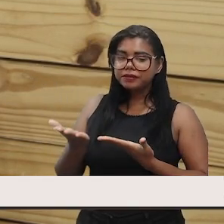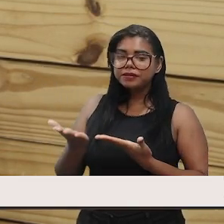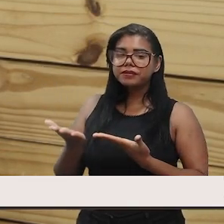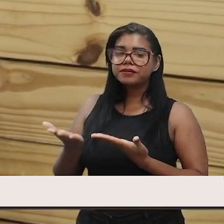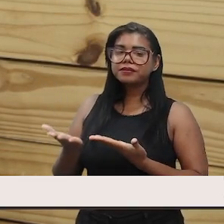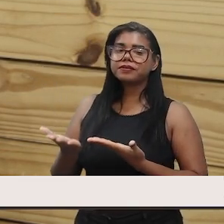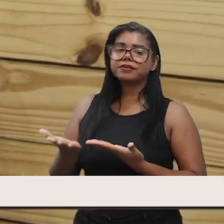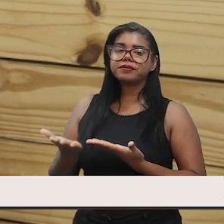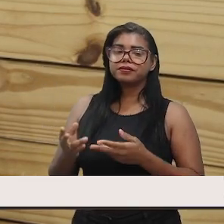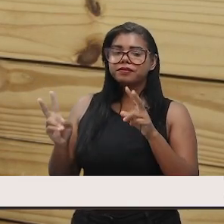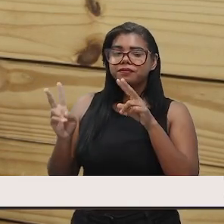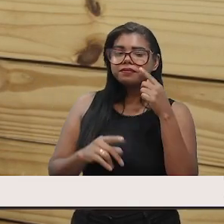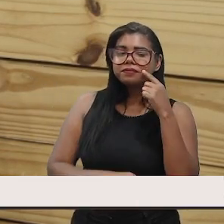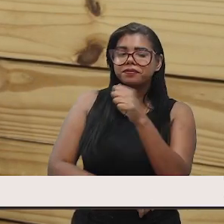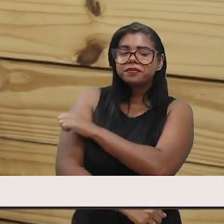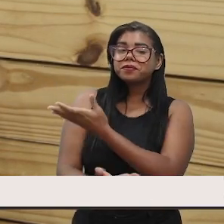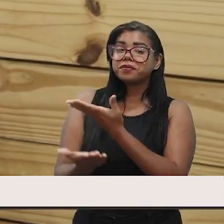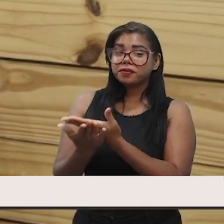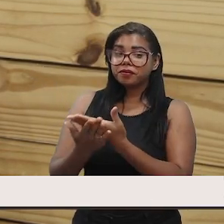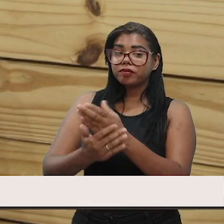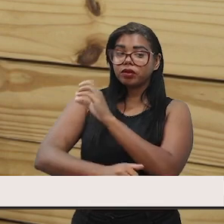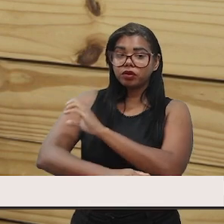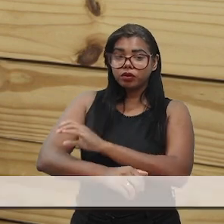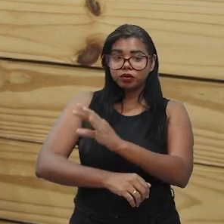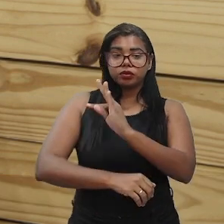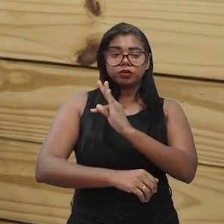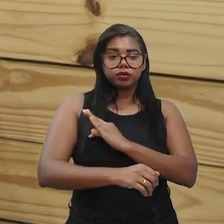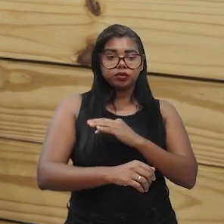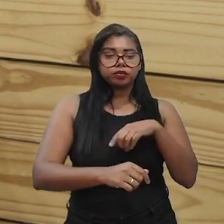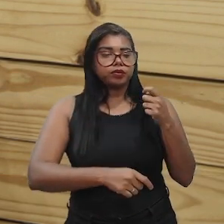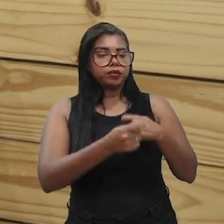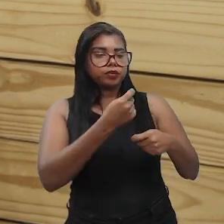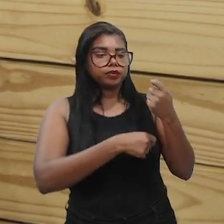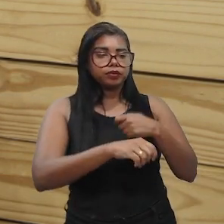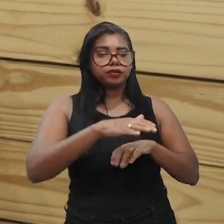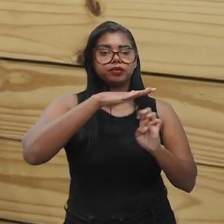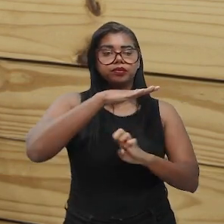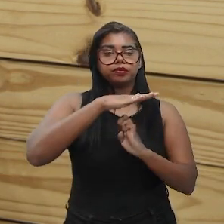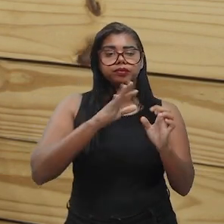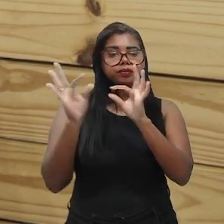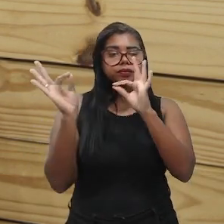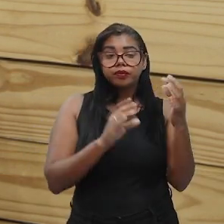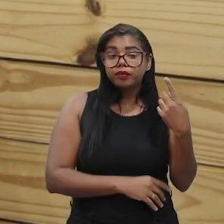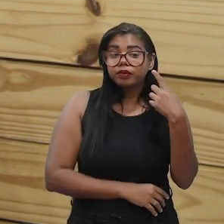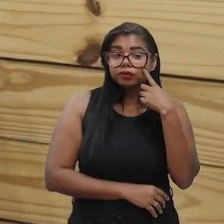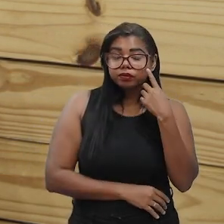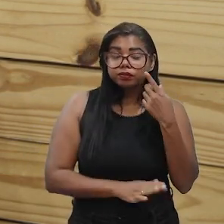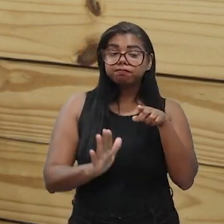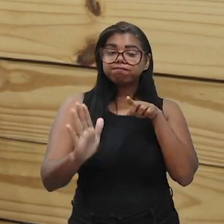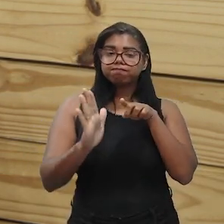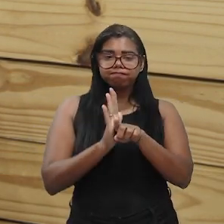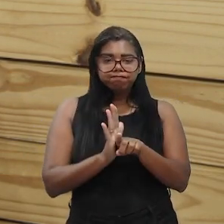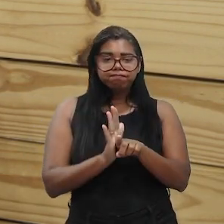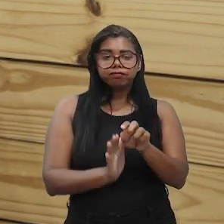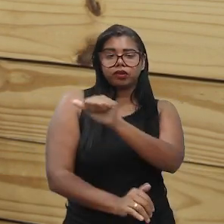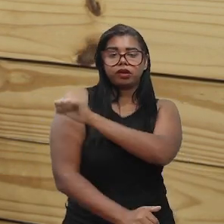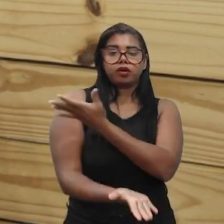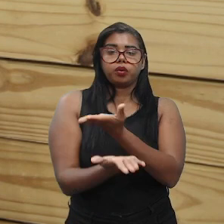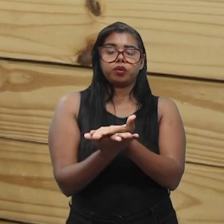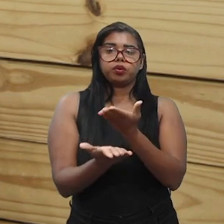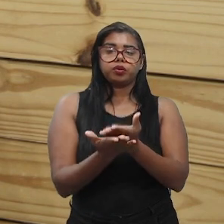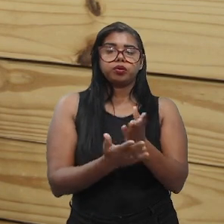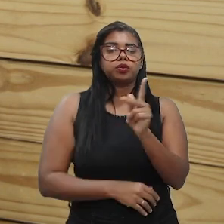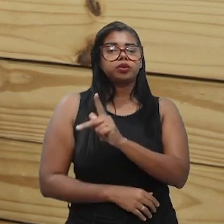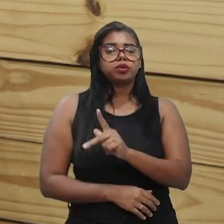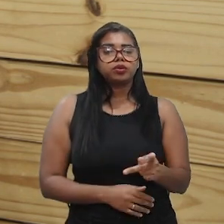os nossos alunos aí do curso de Administração de Empresas. Então, uma pergunta muito interessante e pertinente. Então, quando o aluno, professor, ele já